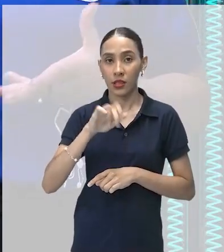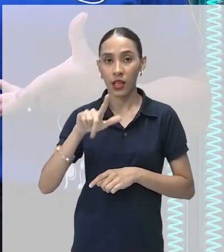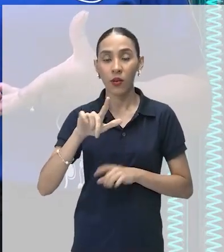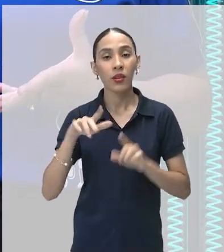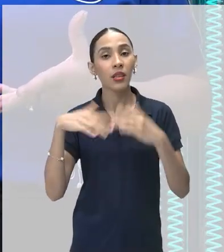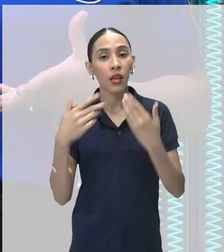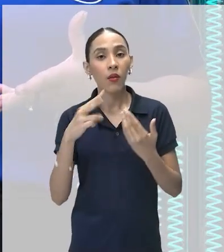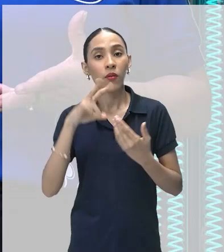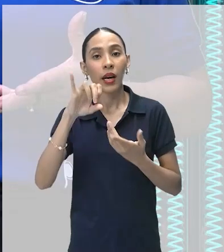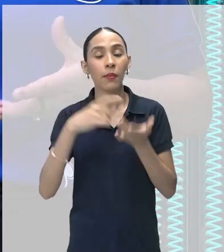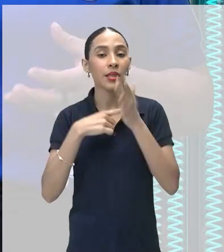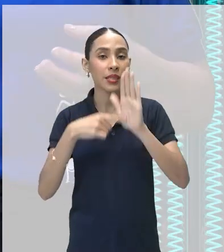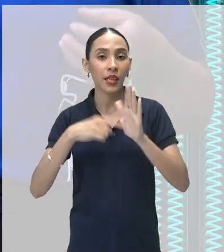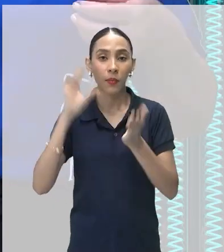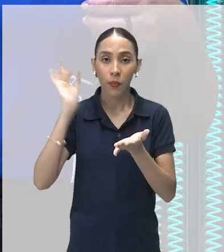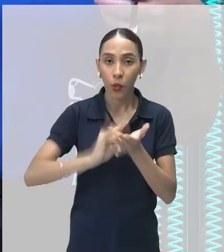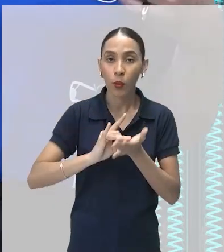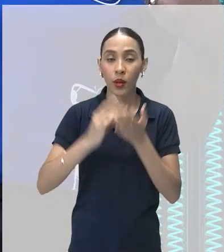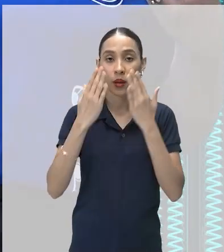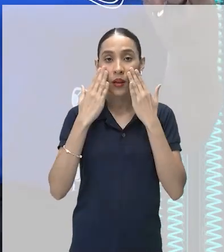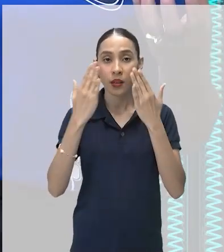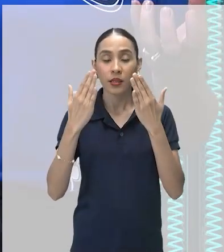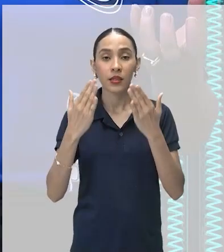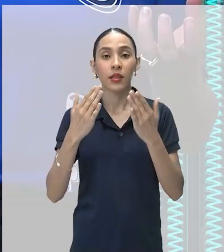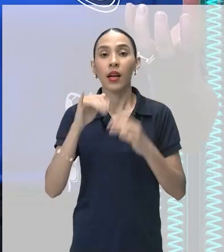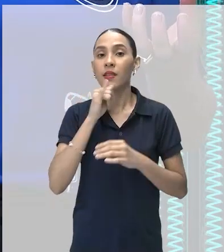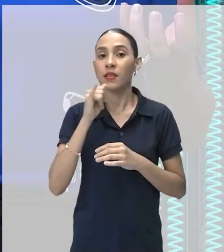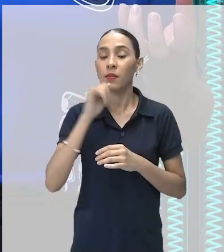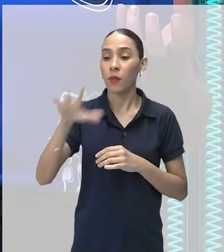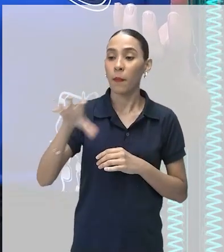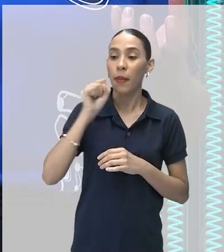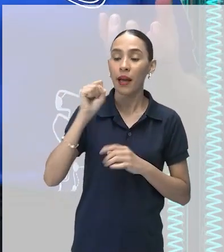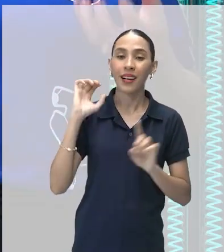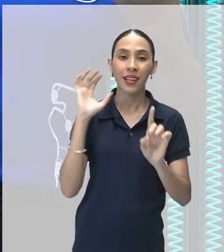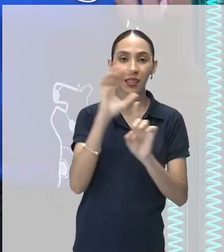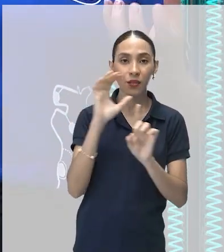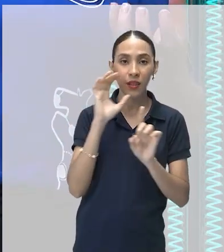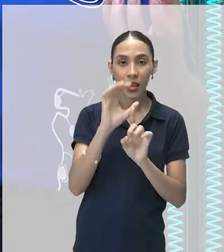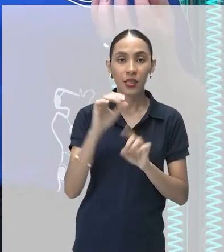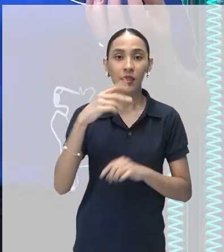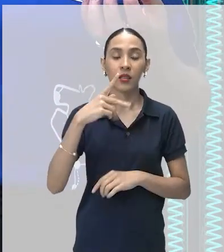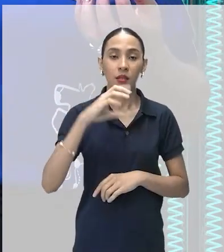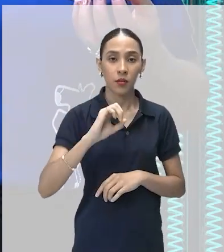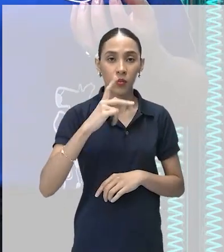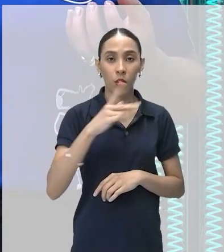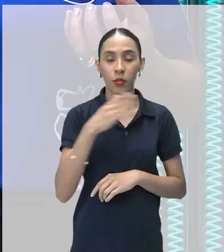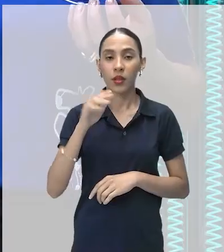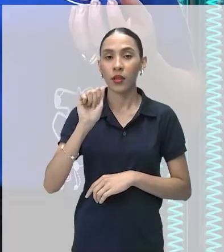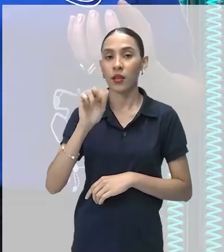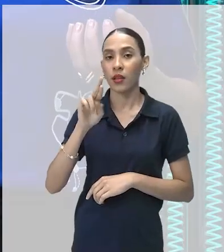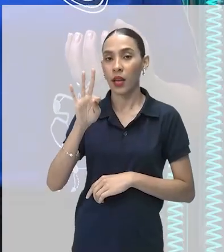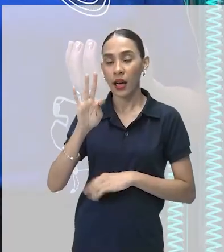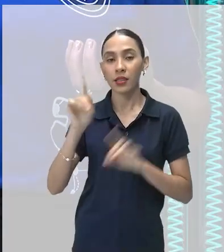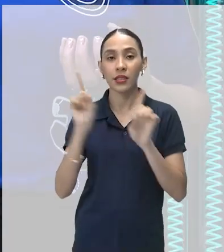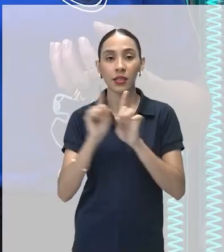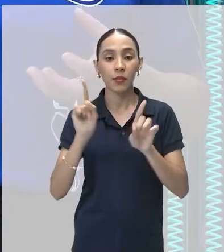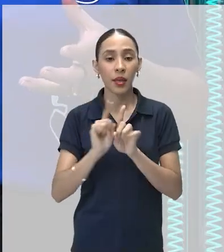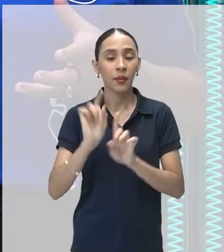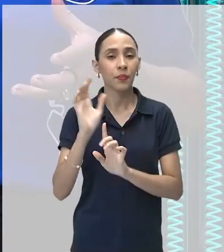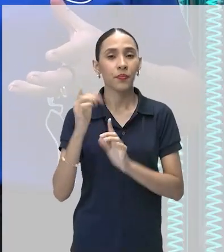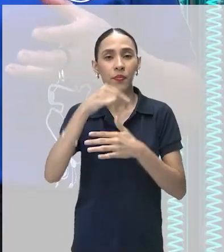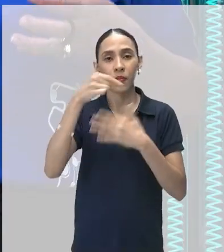ele mostra a sua característica, pega a influência, certo? da pop art, do rock britânico, do